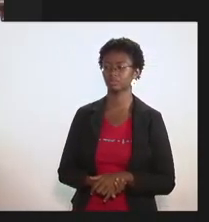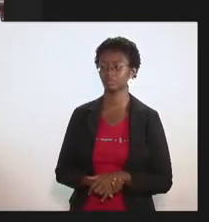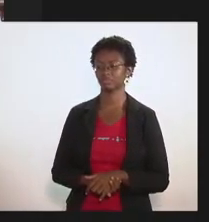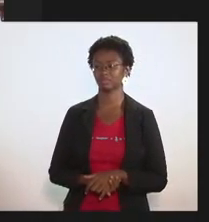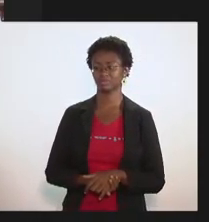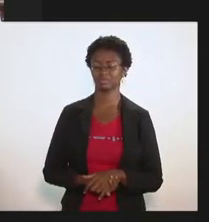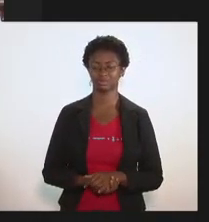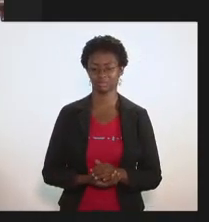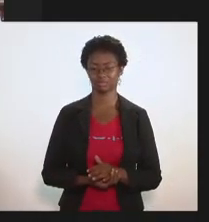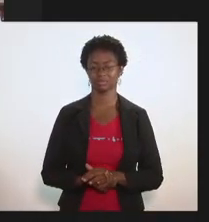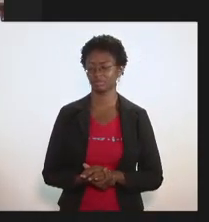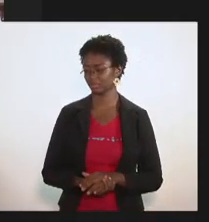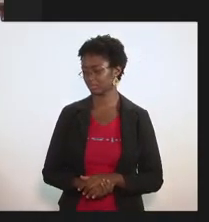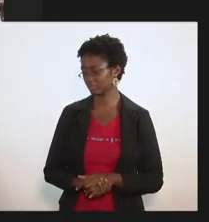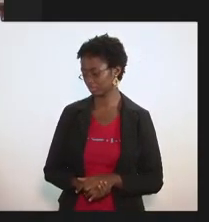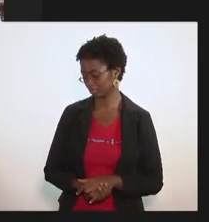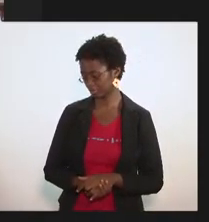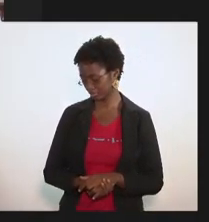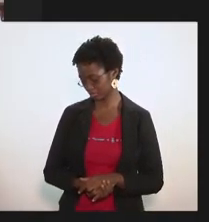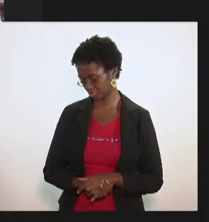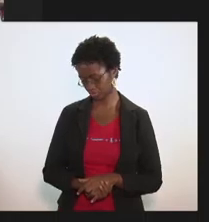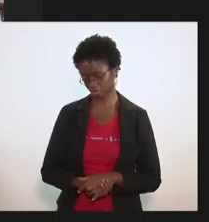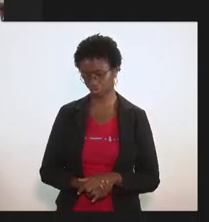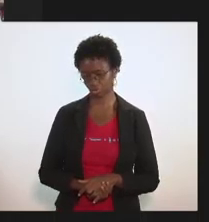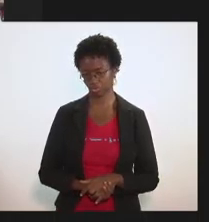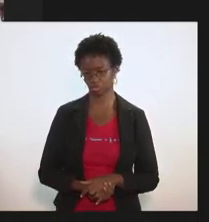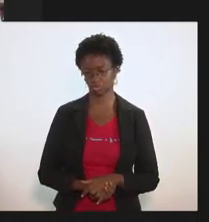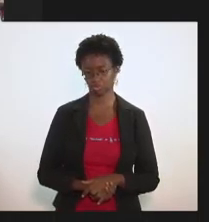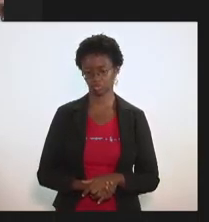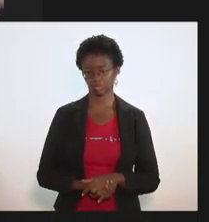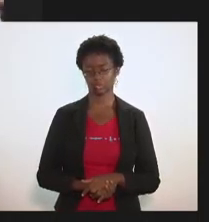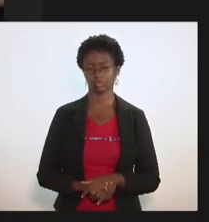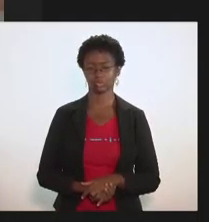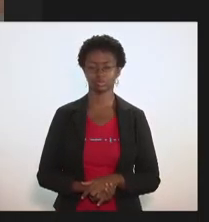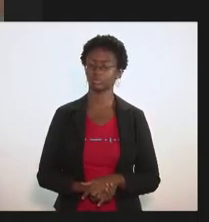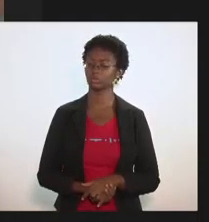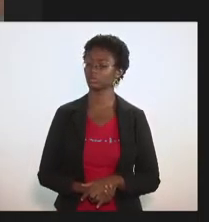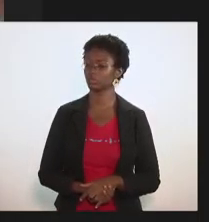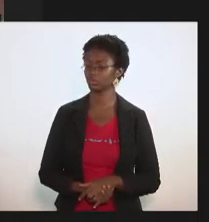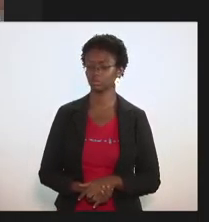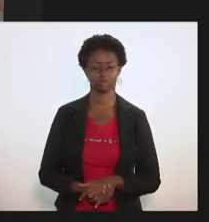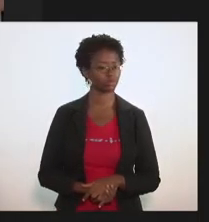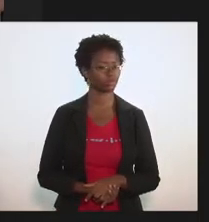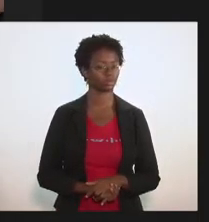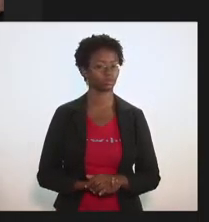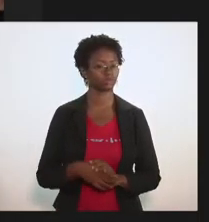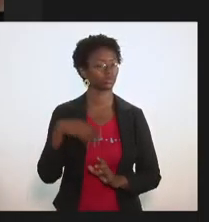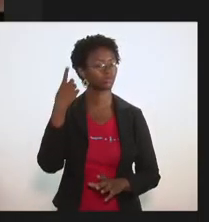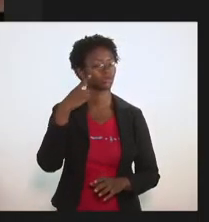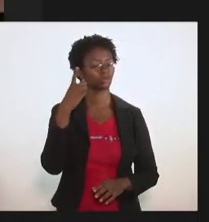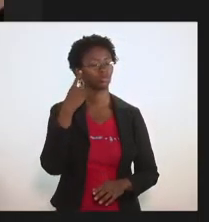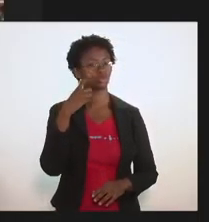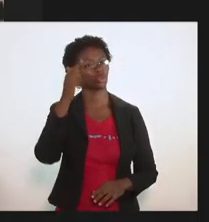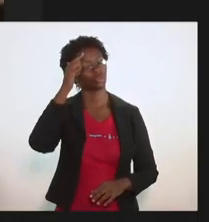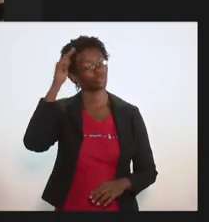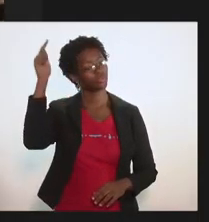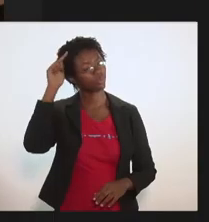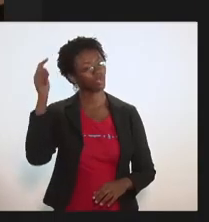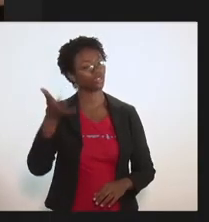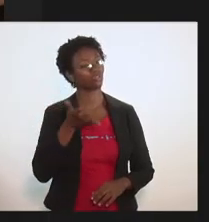Bacelar se encarrega de fazer essa redação. Pode ser, deputado Rodrigo Bacelar, o senhor inserir no seu